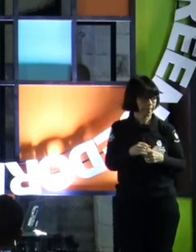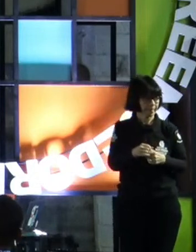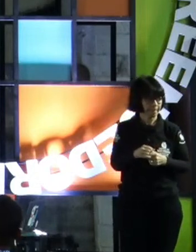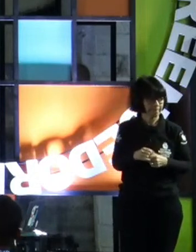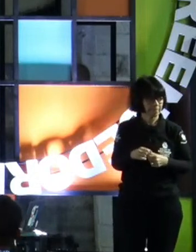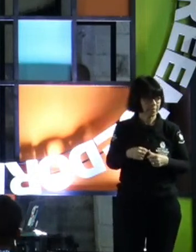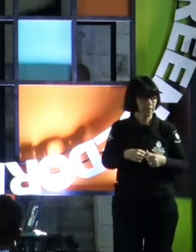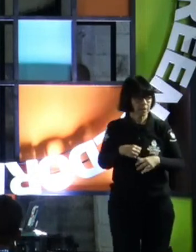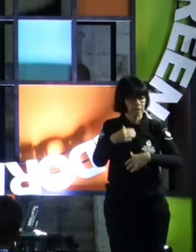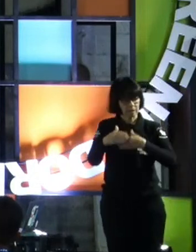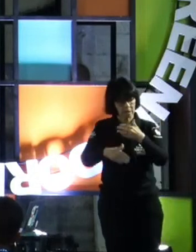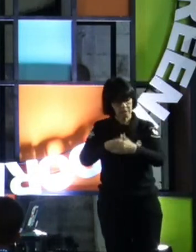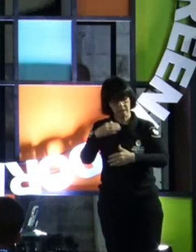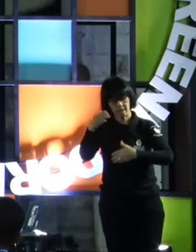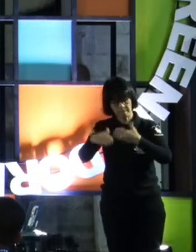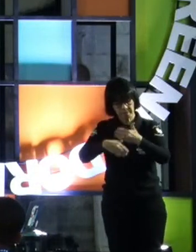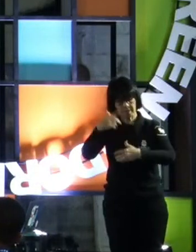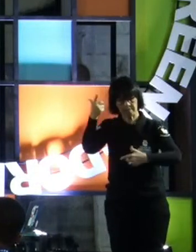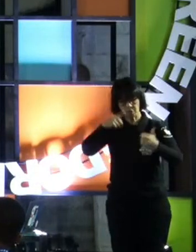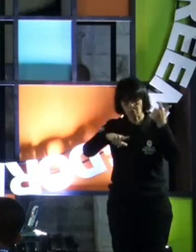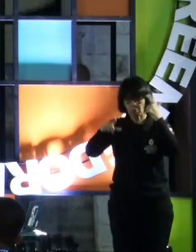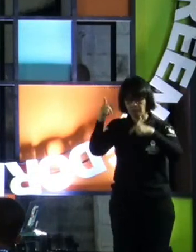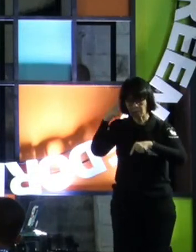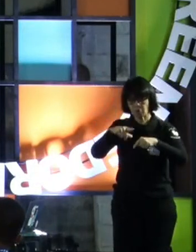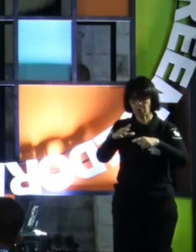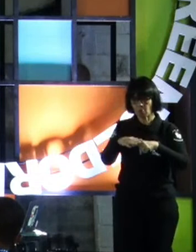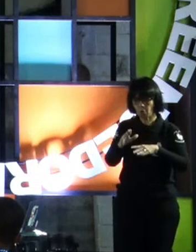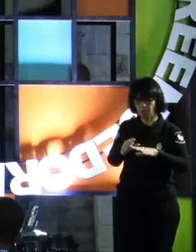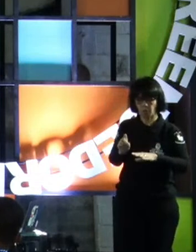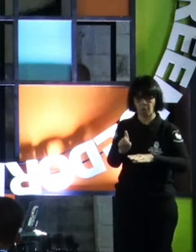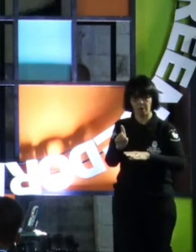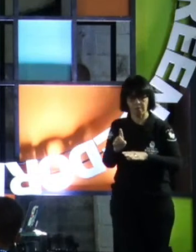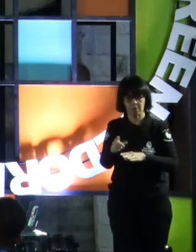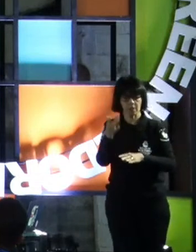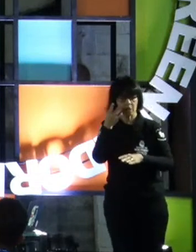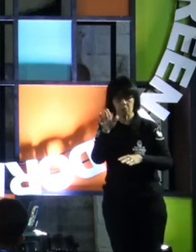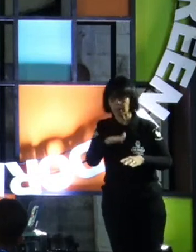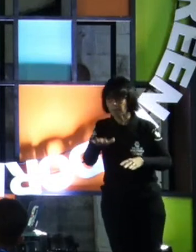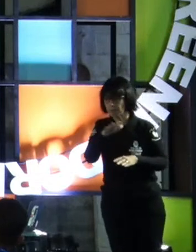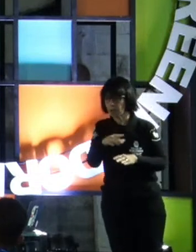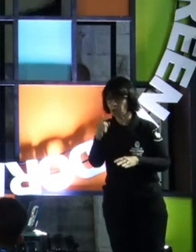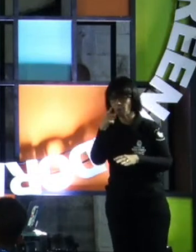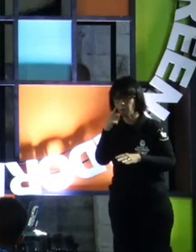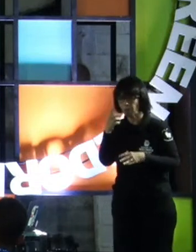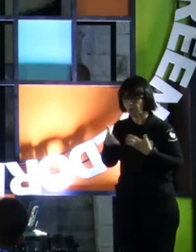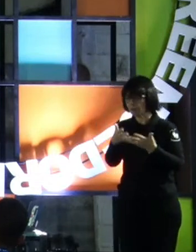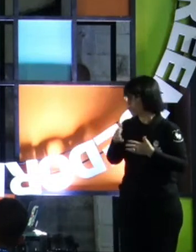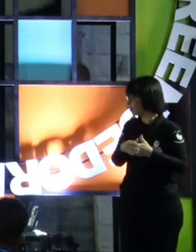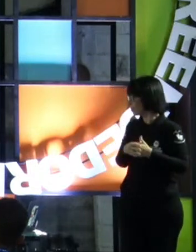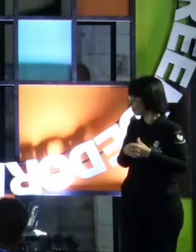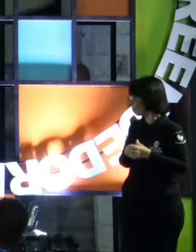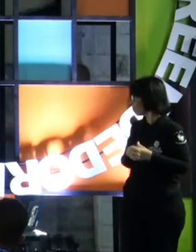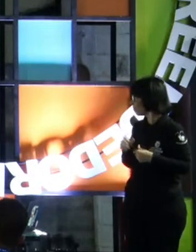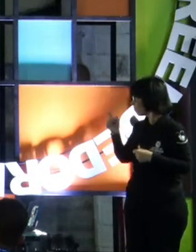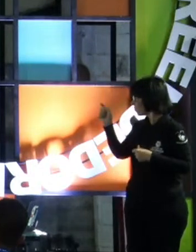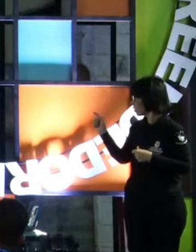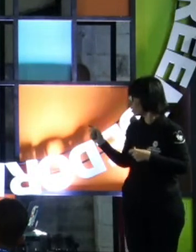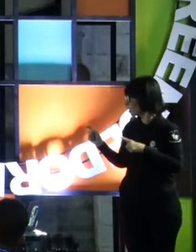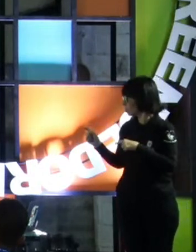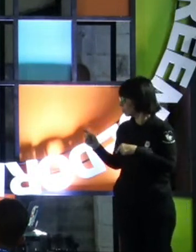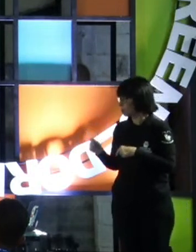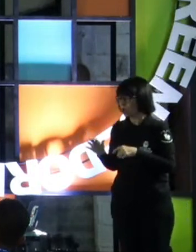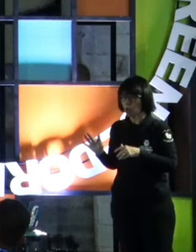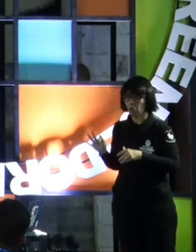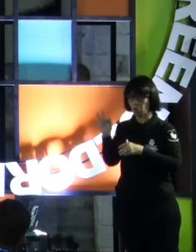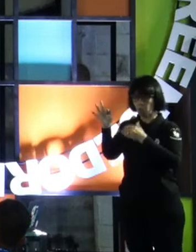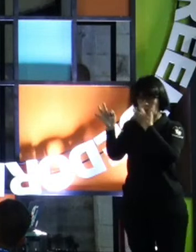vem repetindo, todo canto que ele vai, um conceito digital. Não sei se alguém aqui já ouviu falar. Segundo ele, no